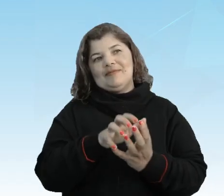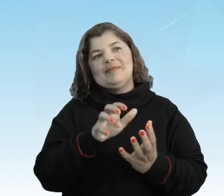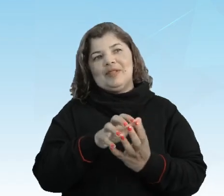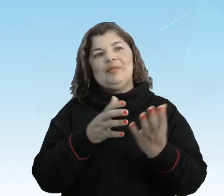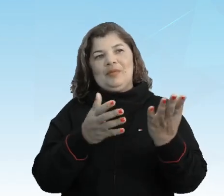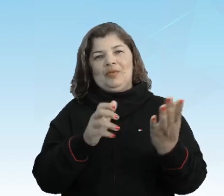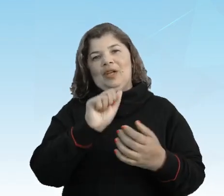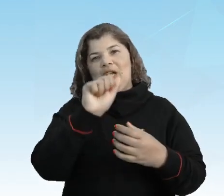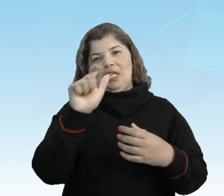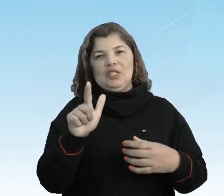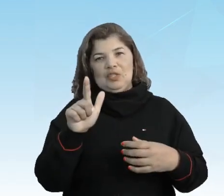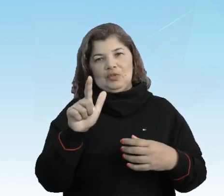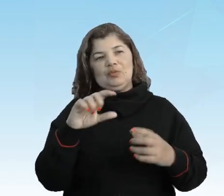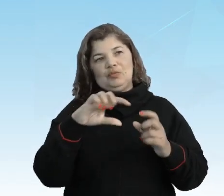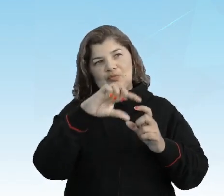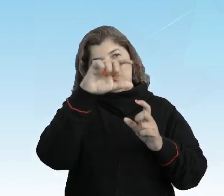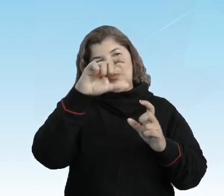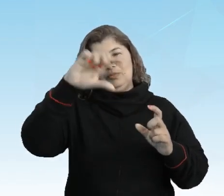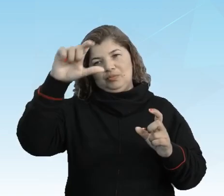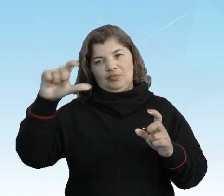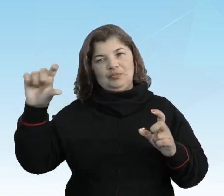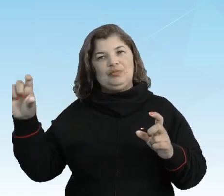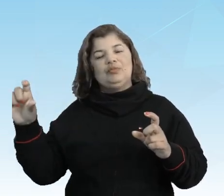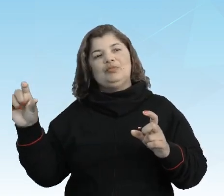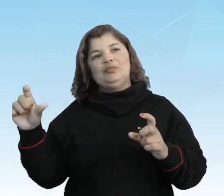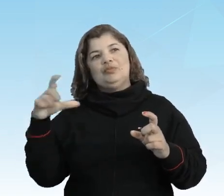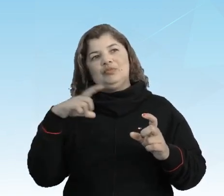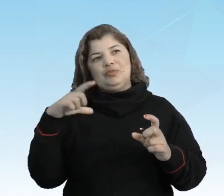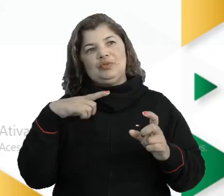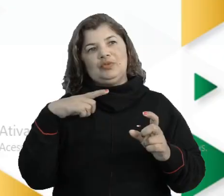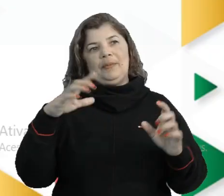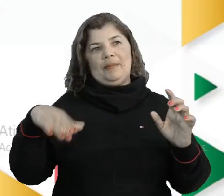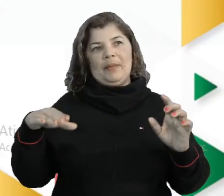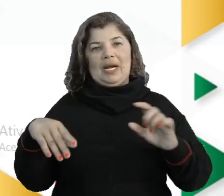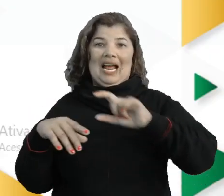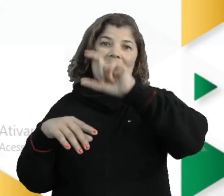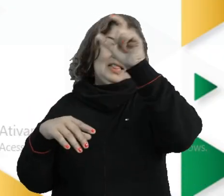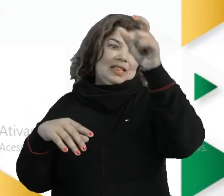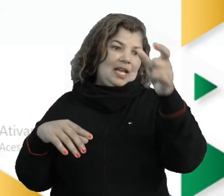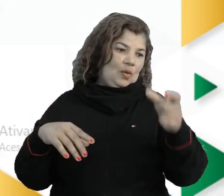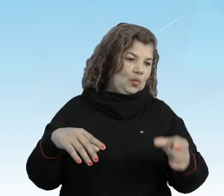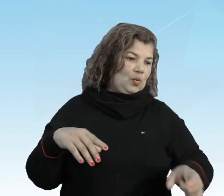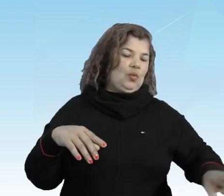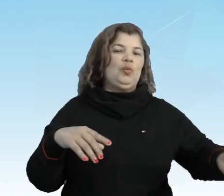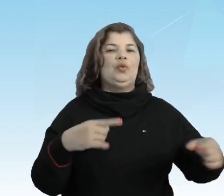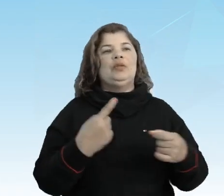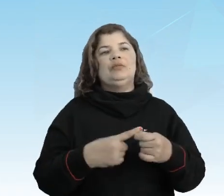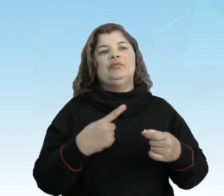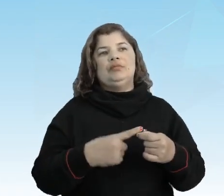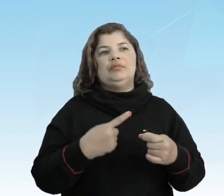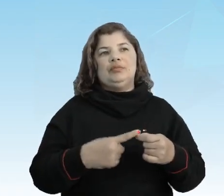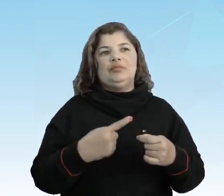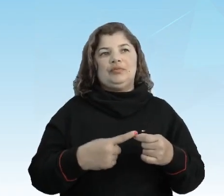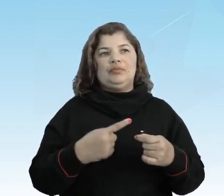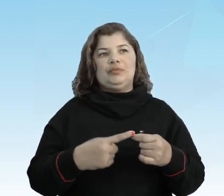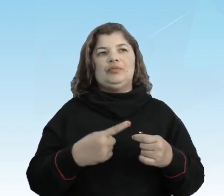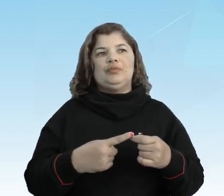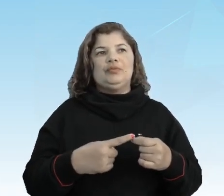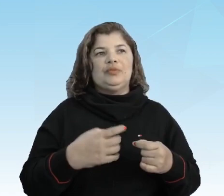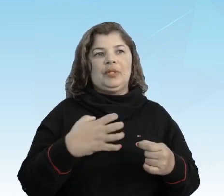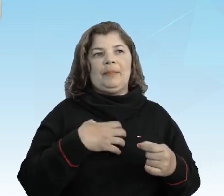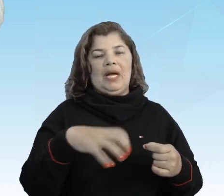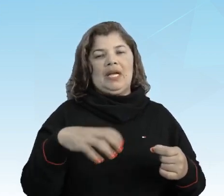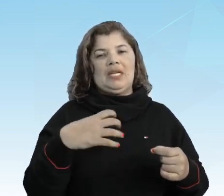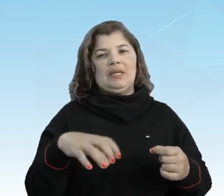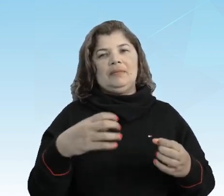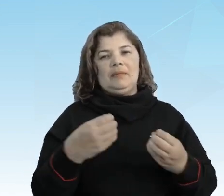O azul aí que se dá em destaque era Pernambuco. Veja, do litoral até o interior ali do final da Bahia.